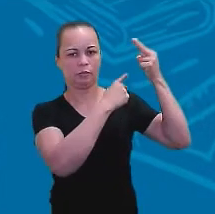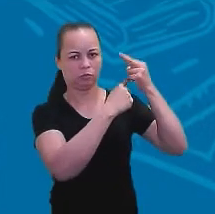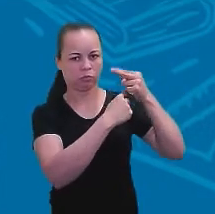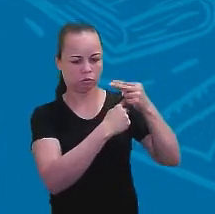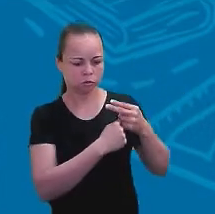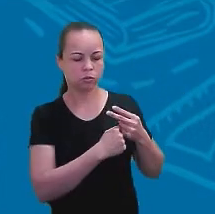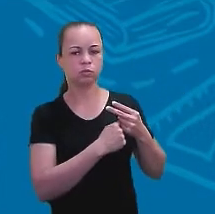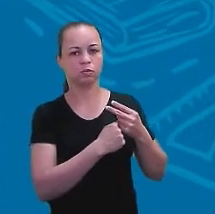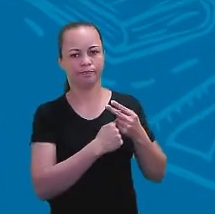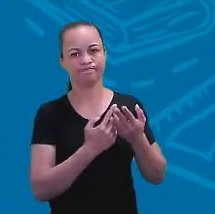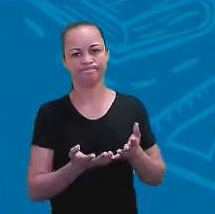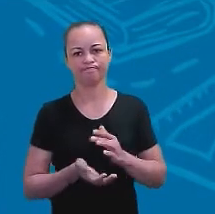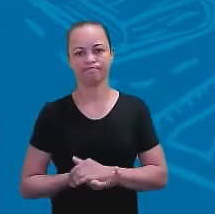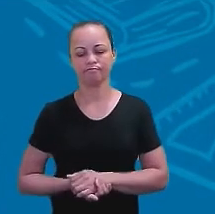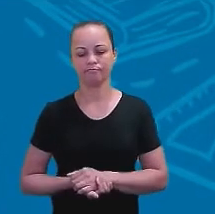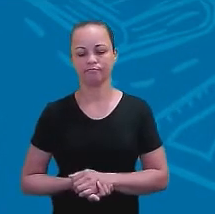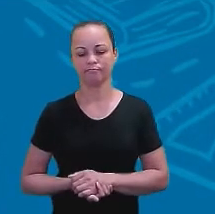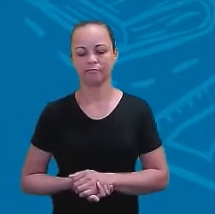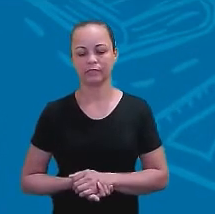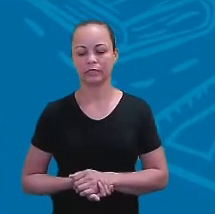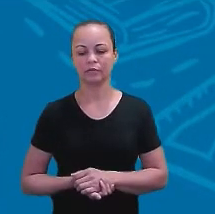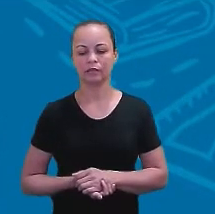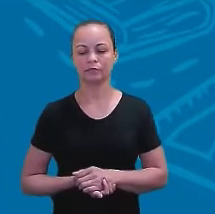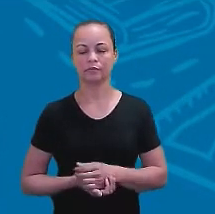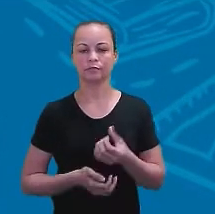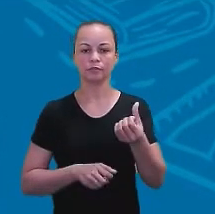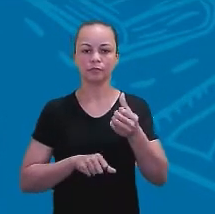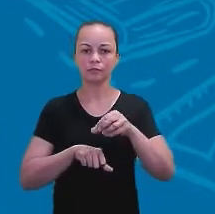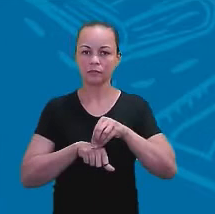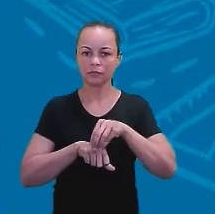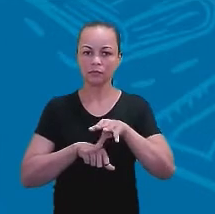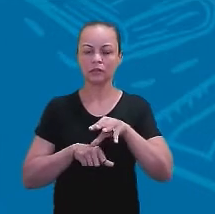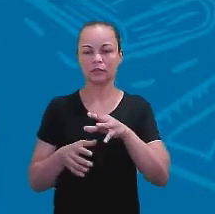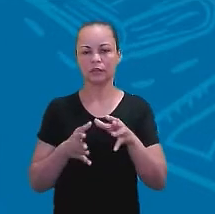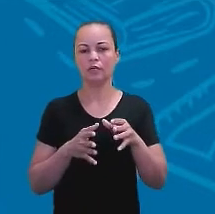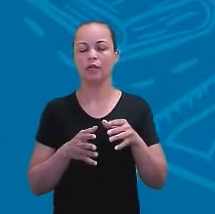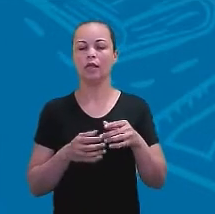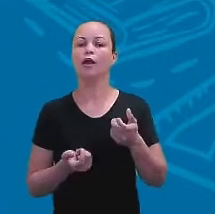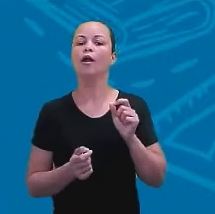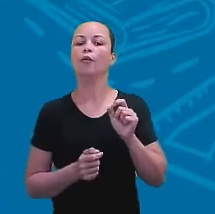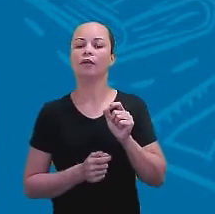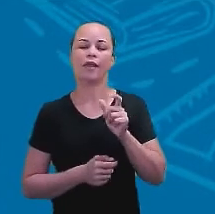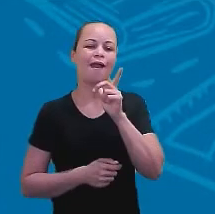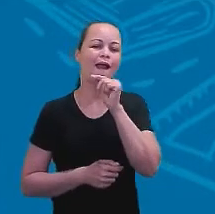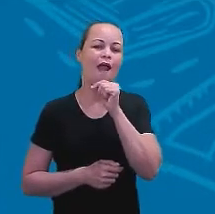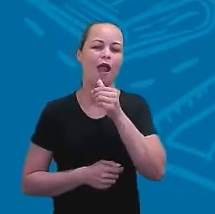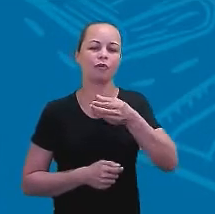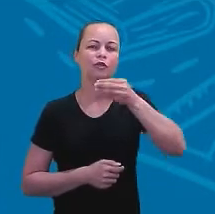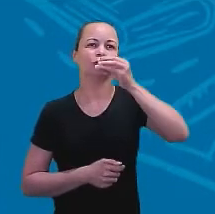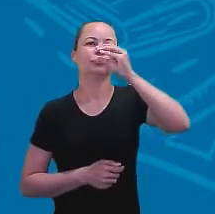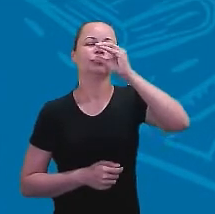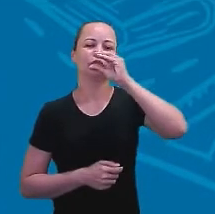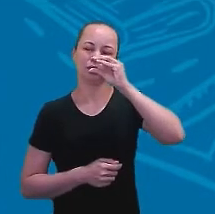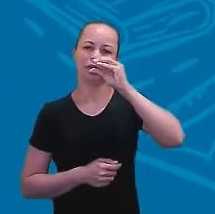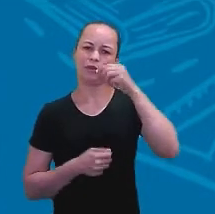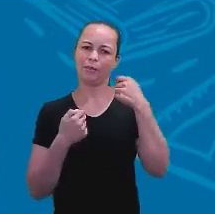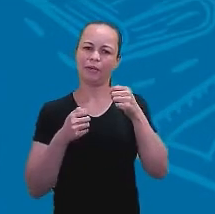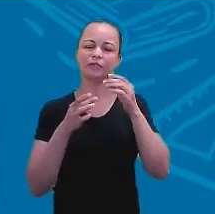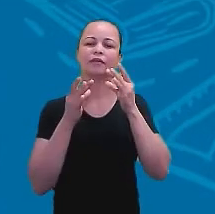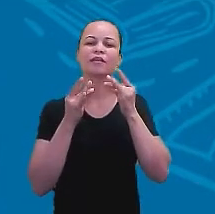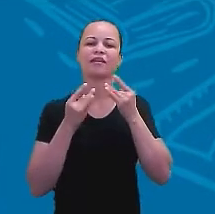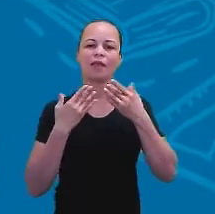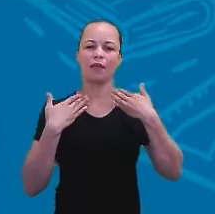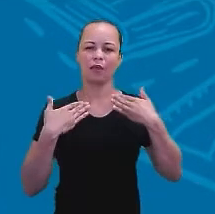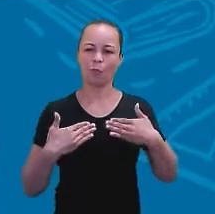seria a quinta dica. A sexta dica é beber muita água. A gente precisa se hidratar